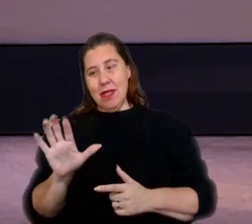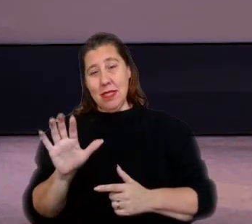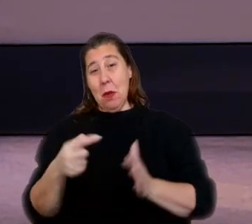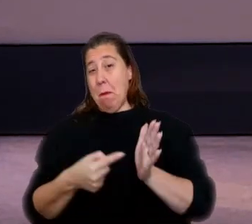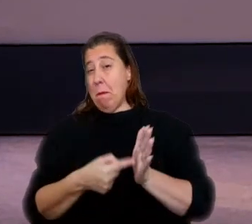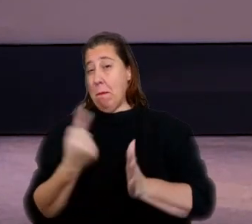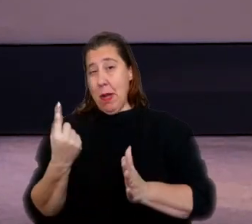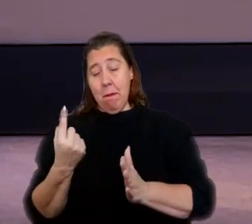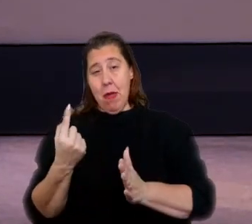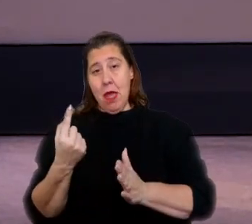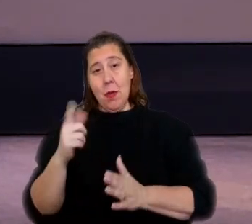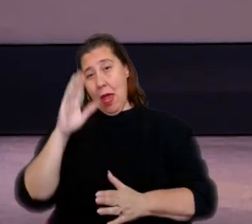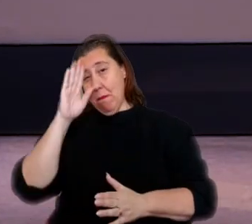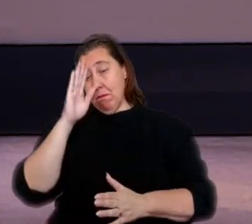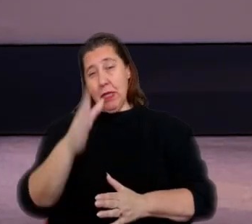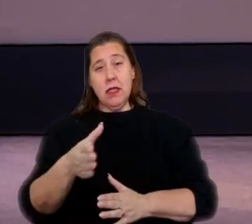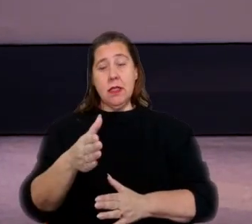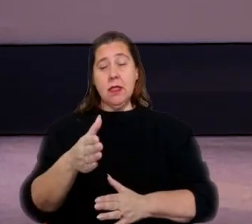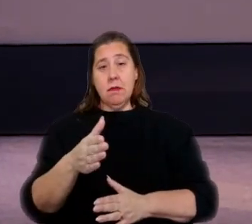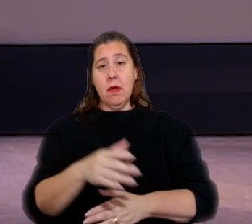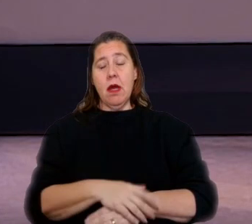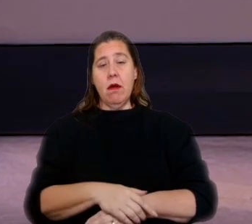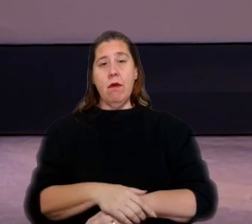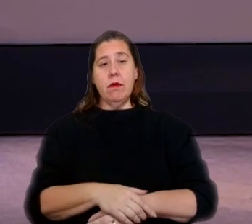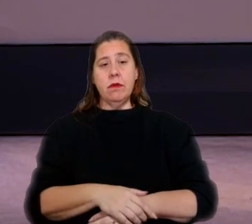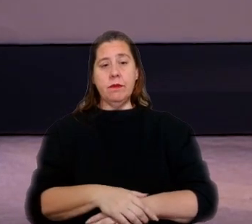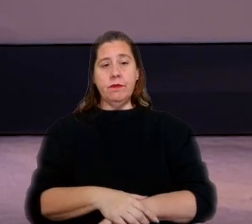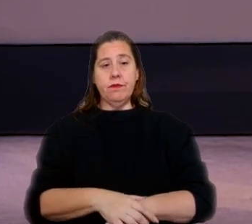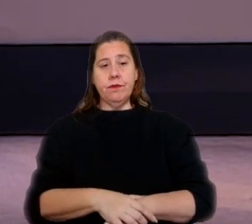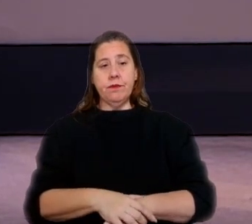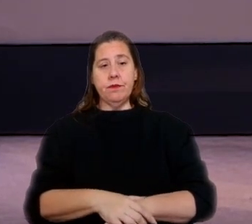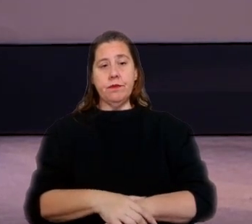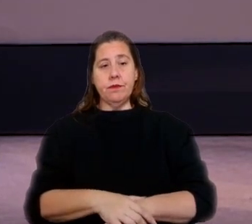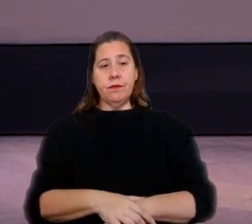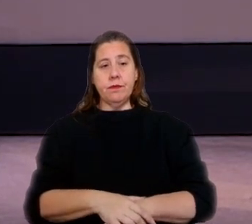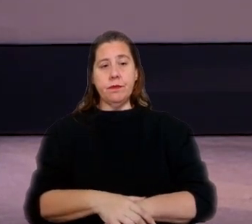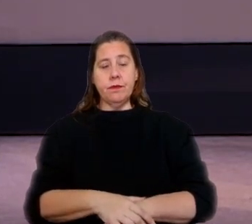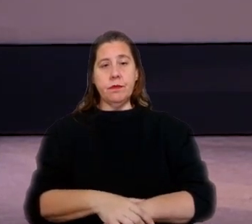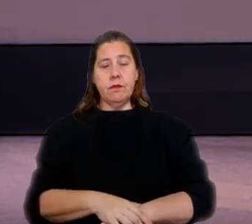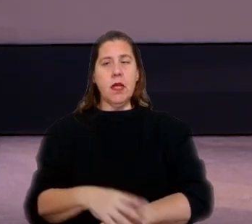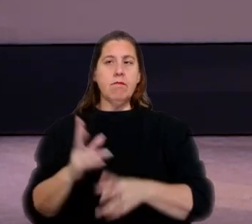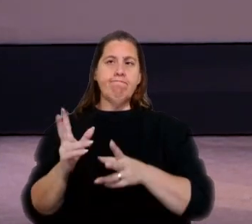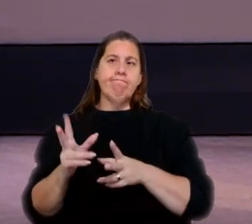assim, acho que a primeira coisa que é fundamental é